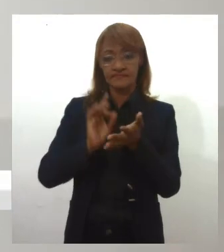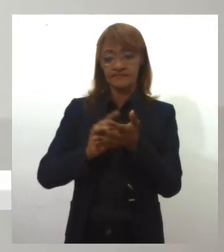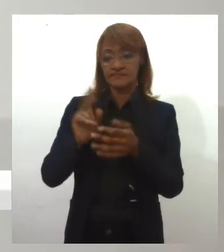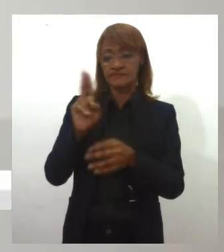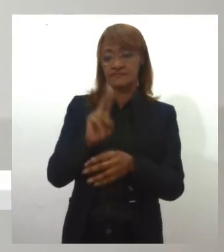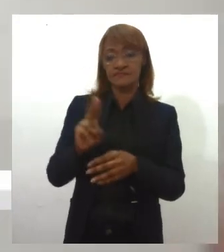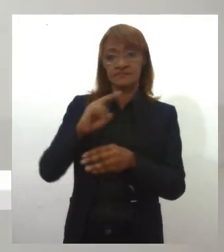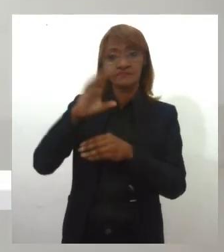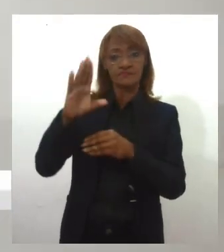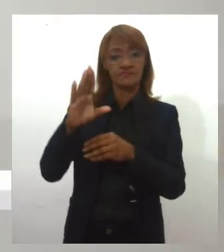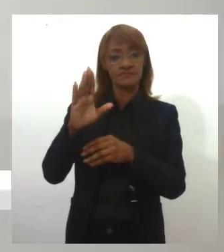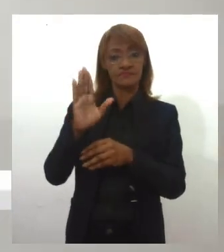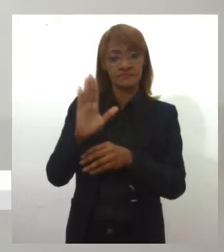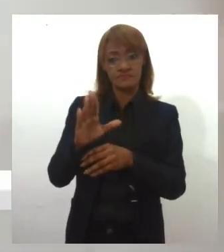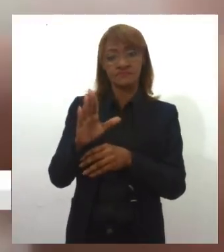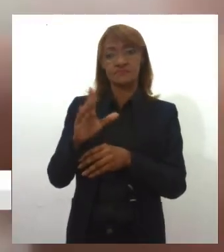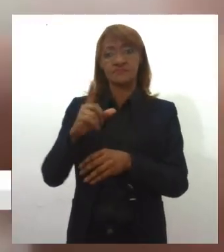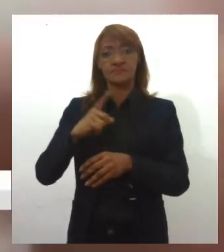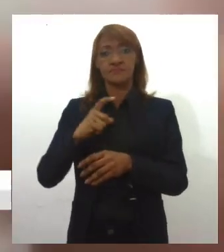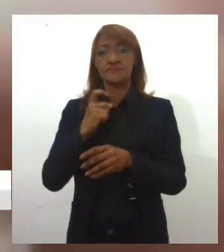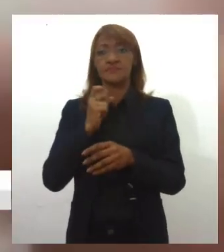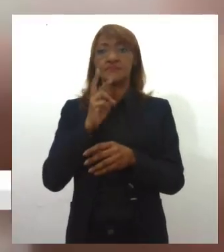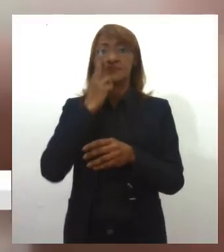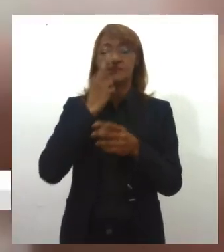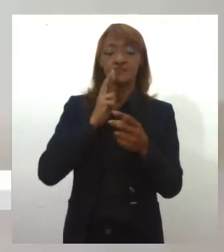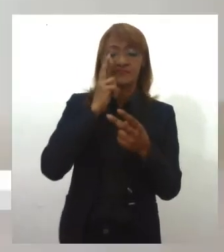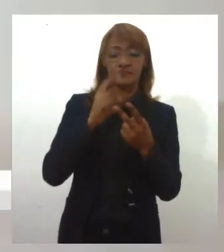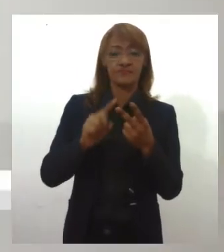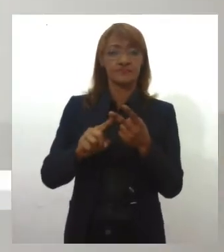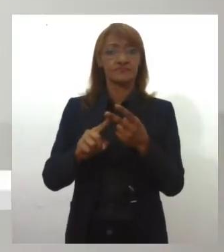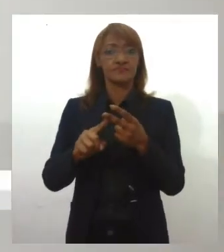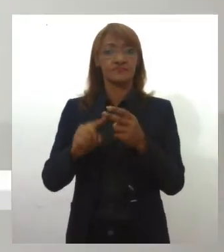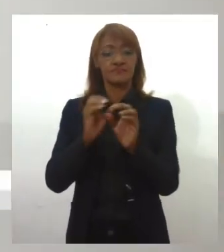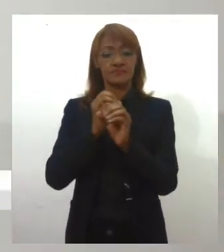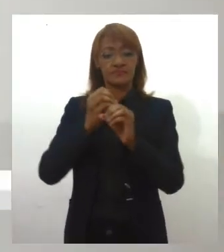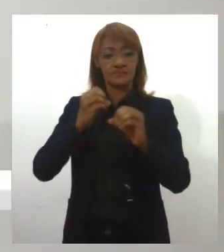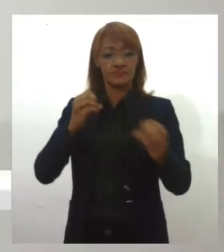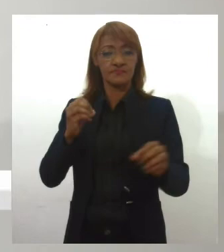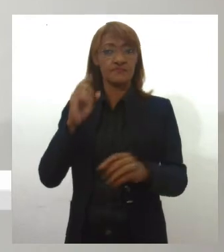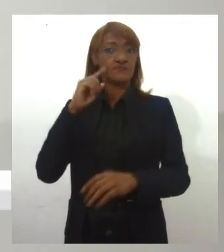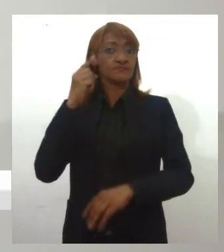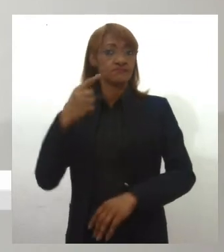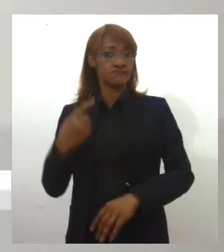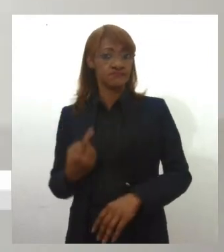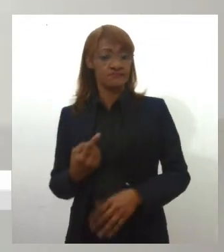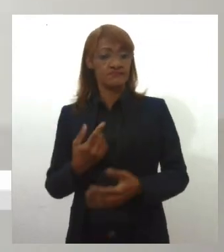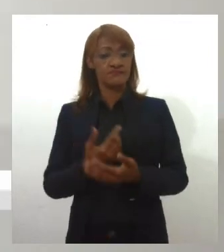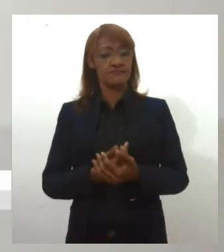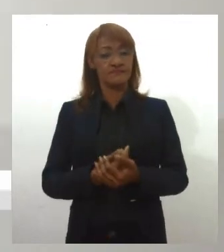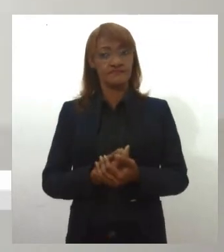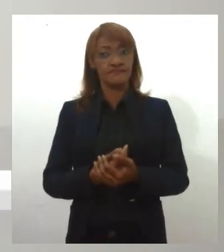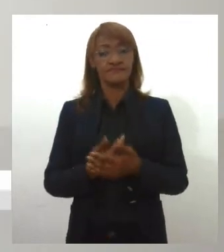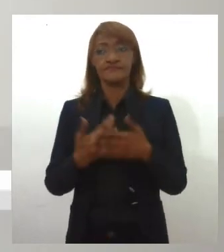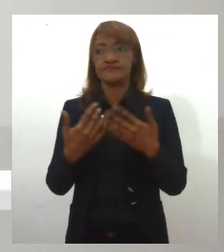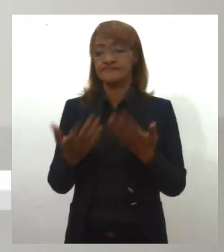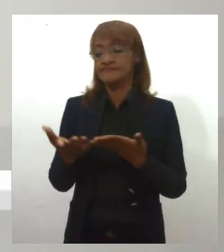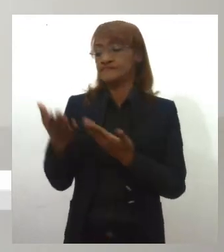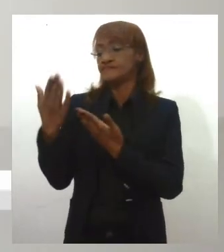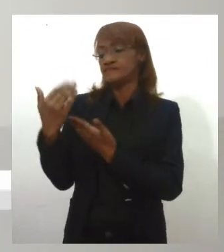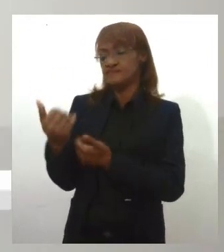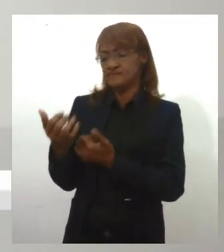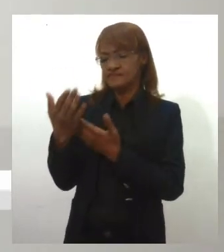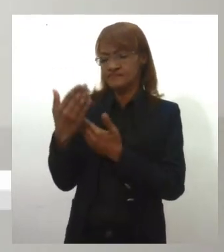regulamentada, dentista, engenheiro, advogado e algumas outras que eu não vou saber dizer agora, Eu acho que o jovem pode ter